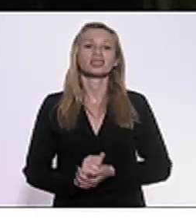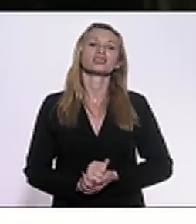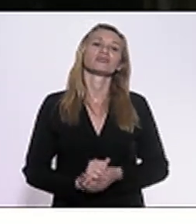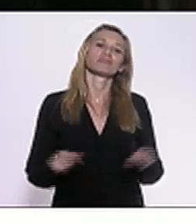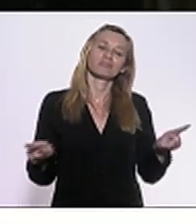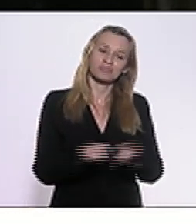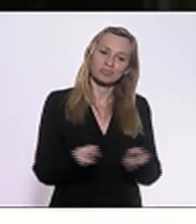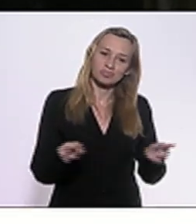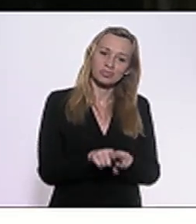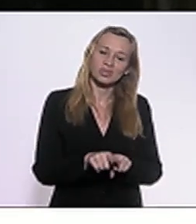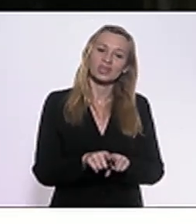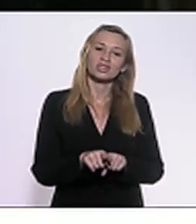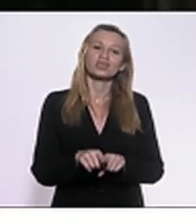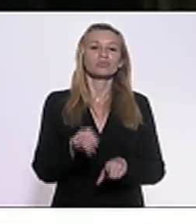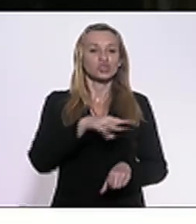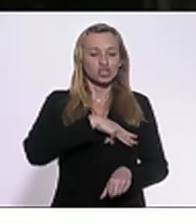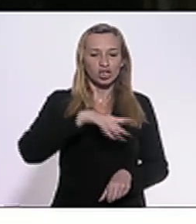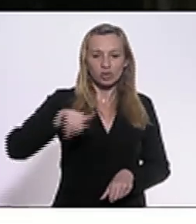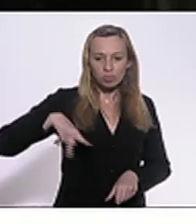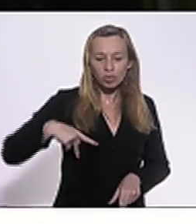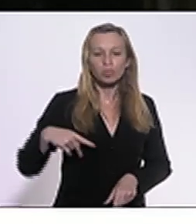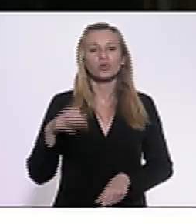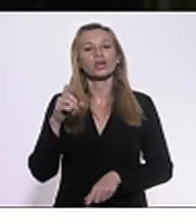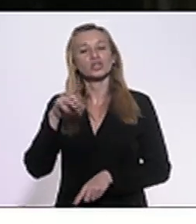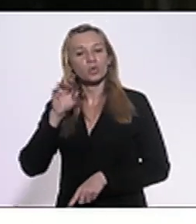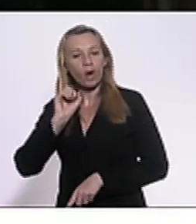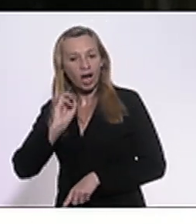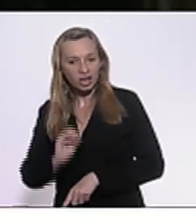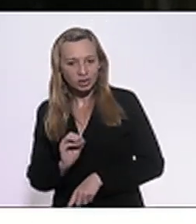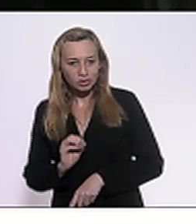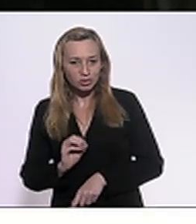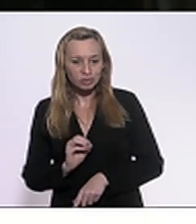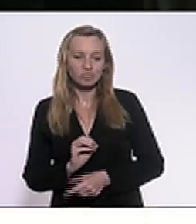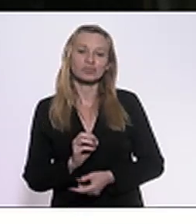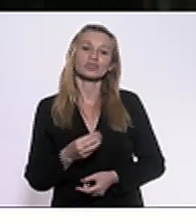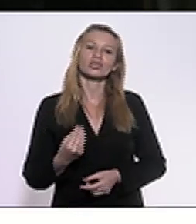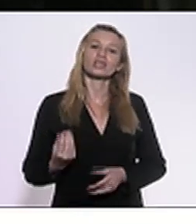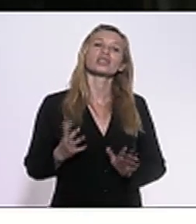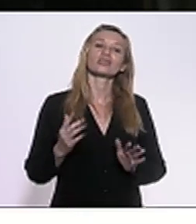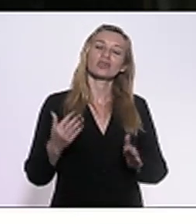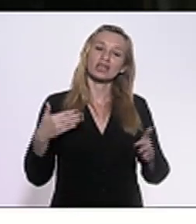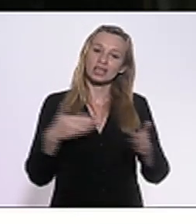do nosso Ministério Público, doutor Eduardo, que resistiu bravamente,